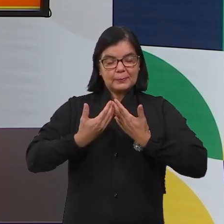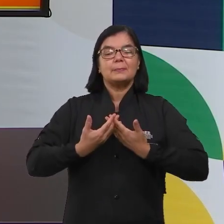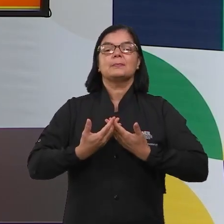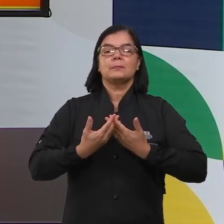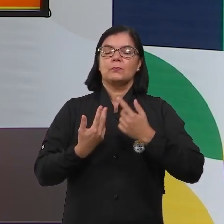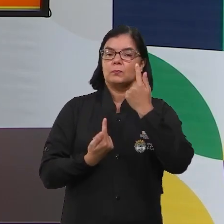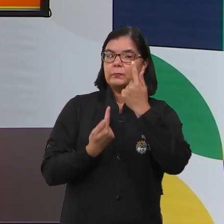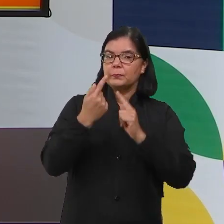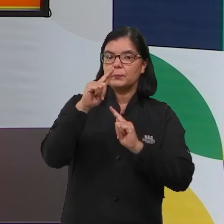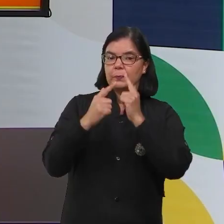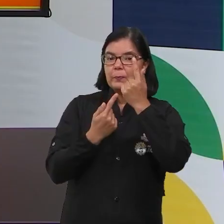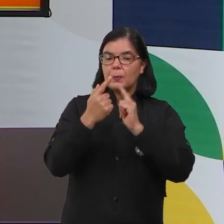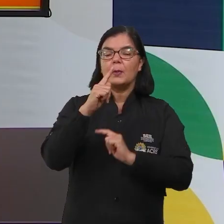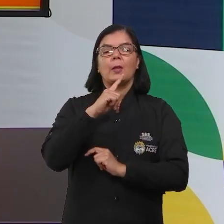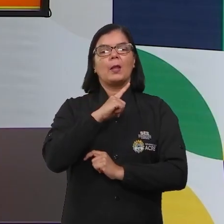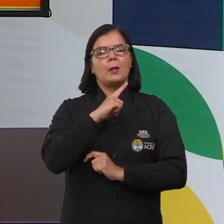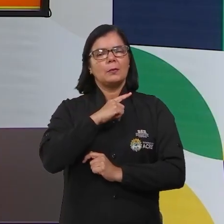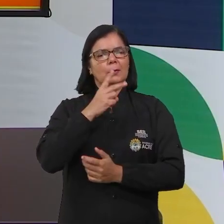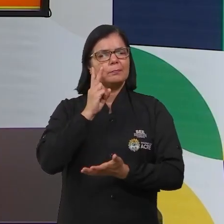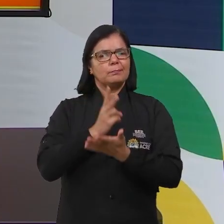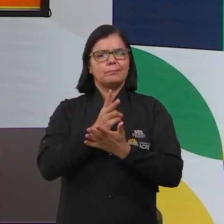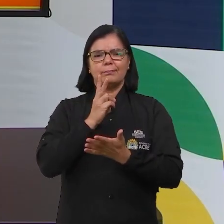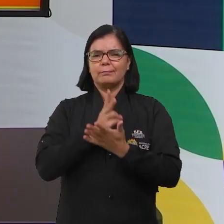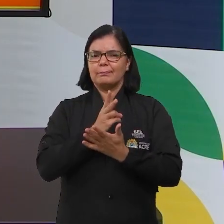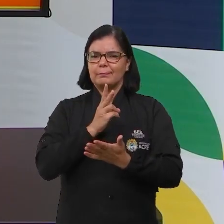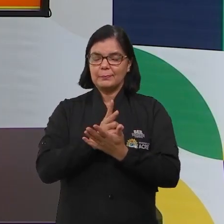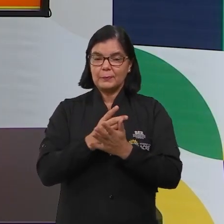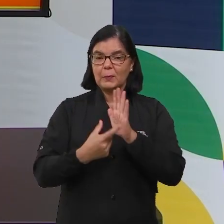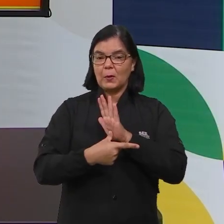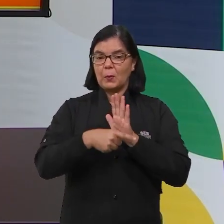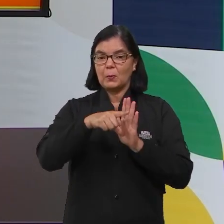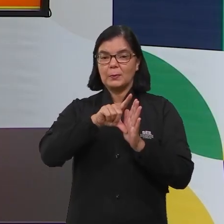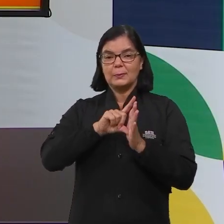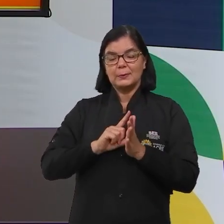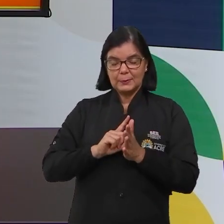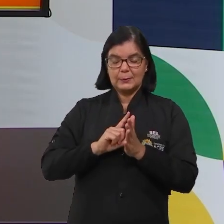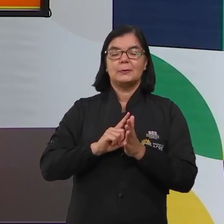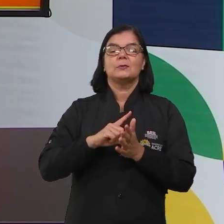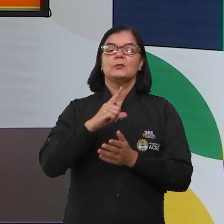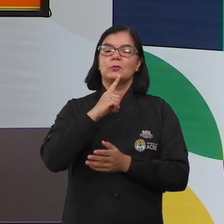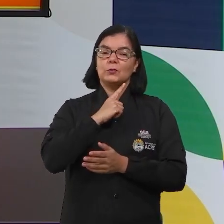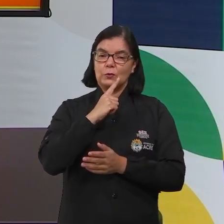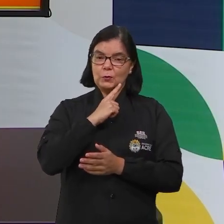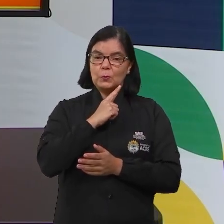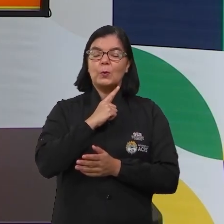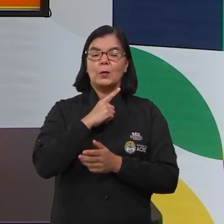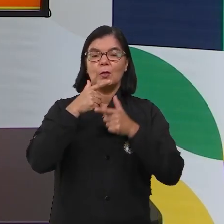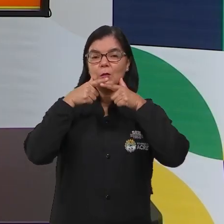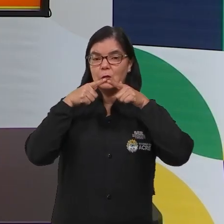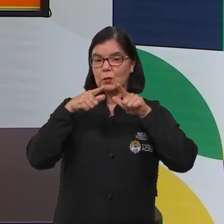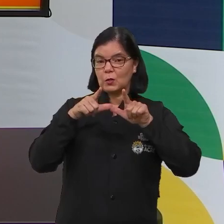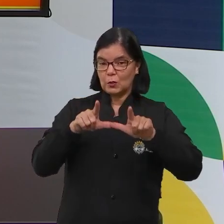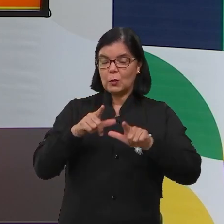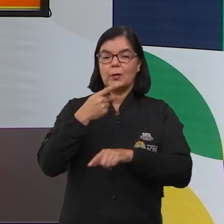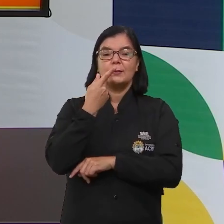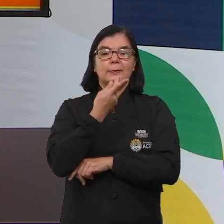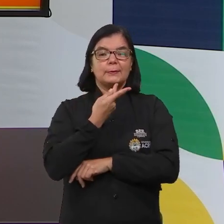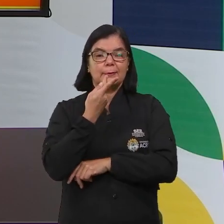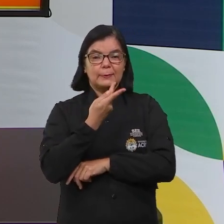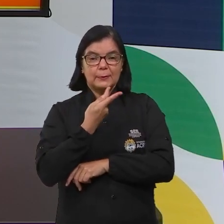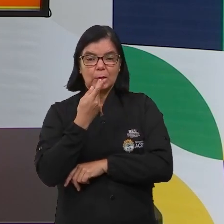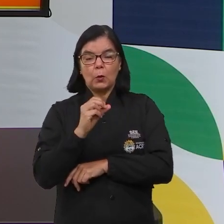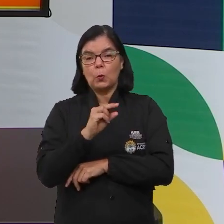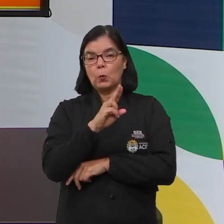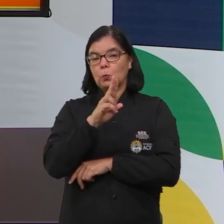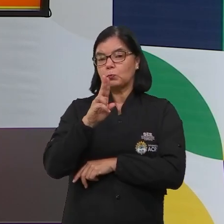do gesto, existe desde sempre. Mesmo antes de haver aí uma linguagem falada